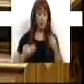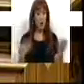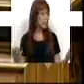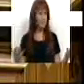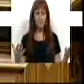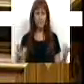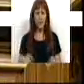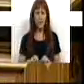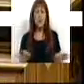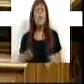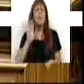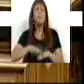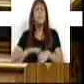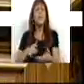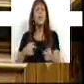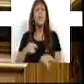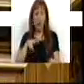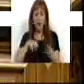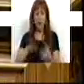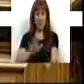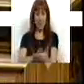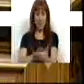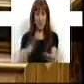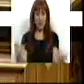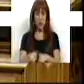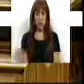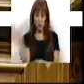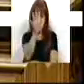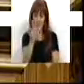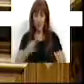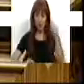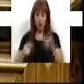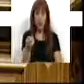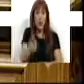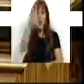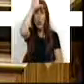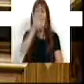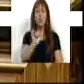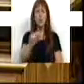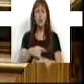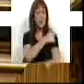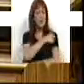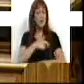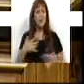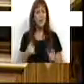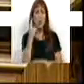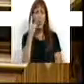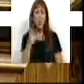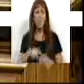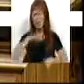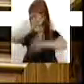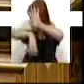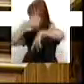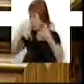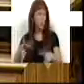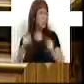tribunais. Como consequência, a entrada em vigor do mapa judicial do anterior governo representou uma